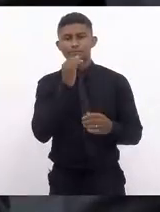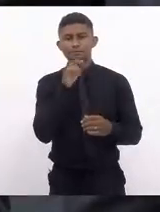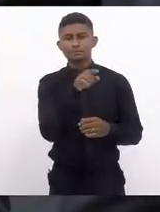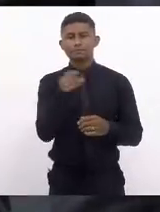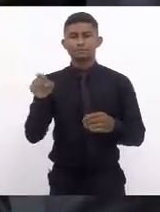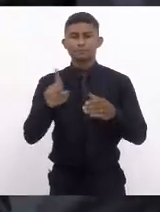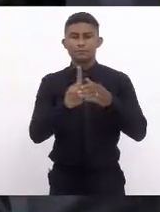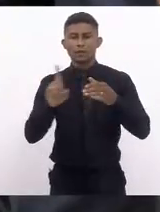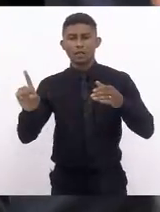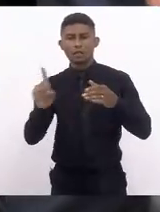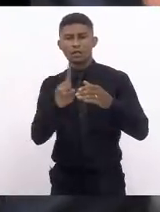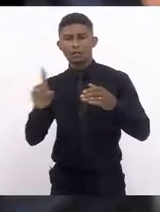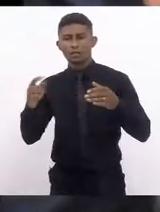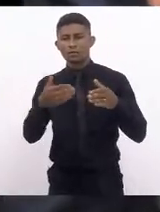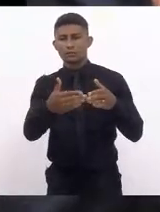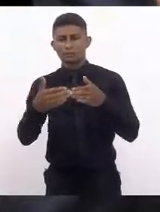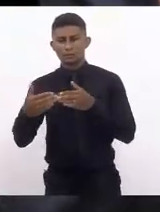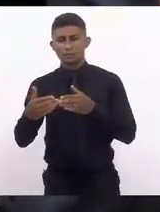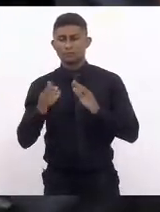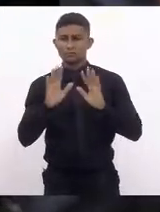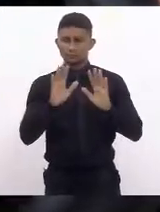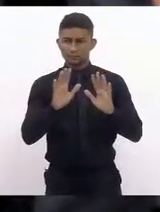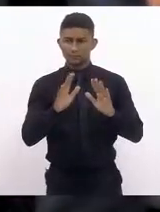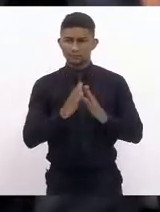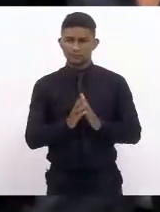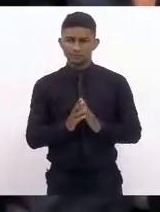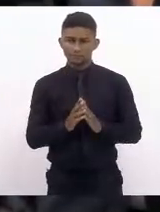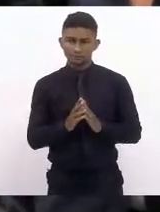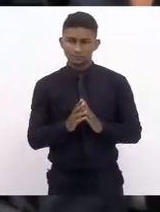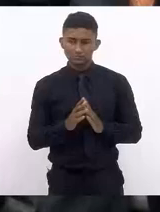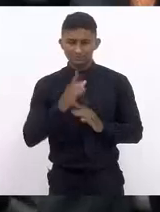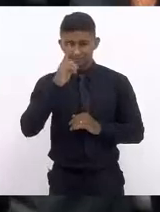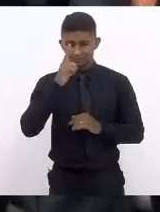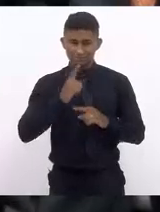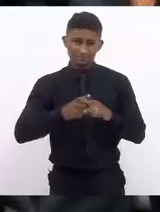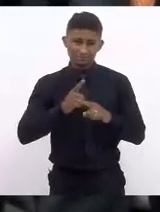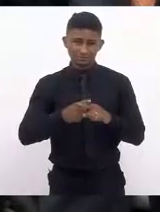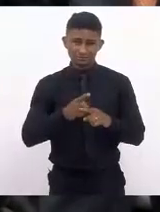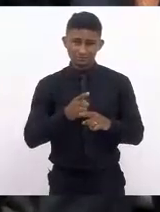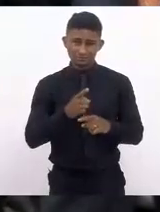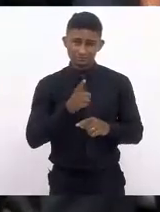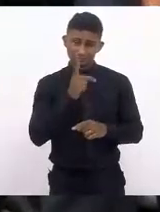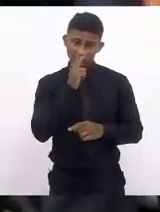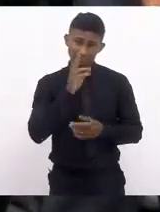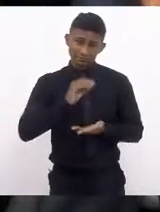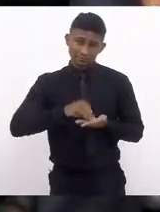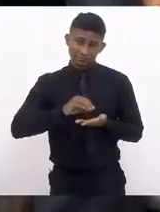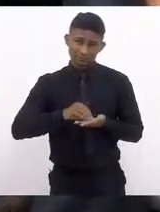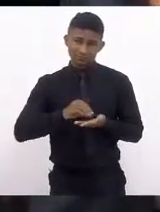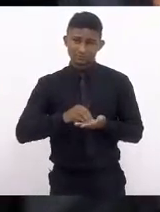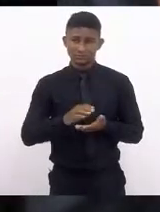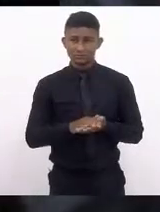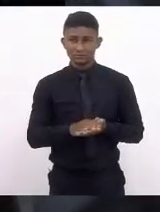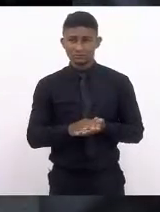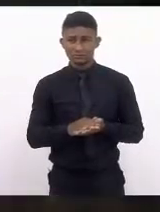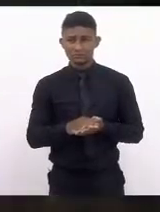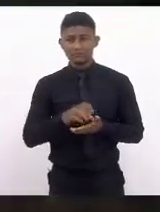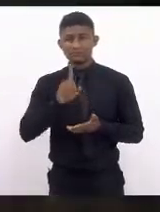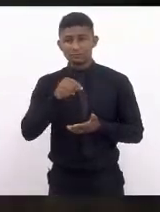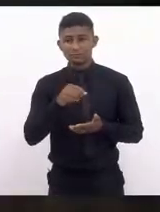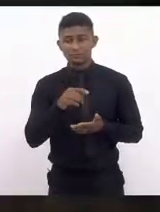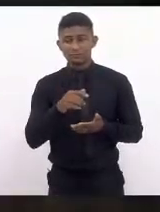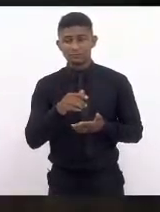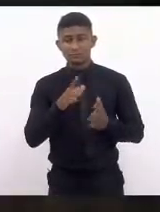Os Atuais agora foram alvejados não sei porque não foi falado não não foi de base ativos e inativos não nós